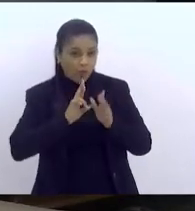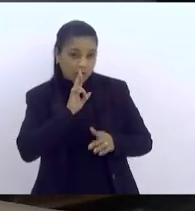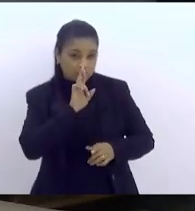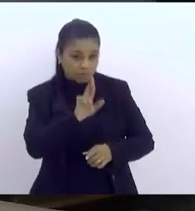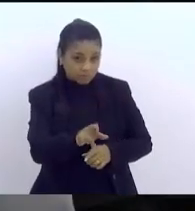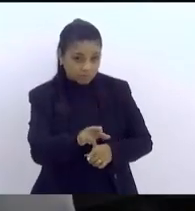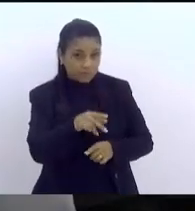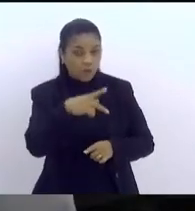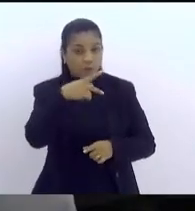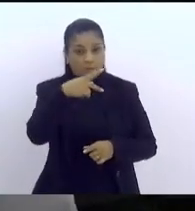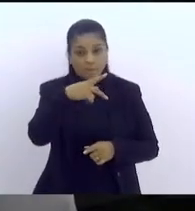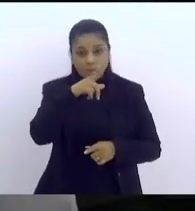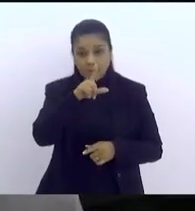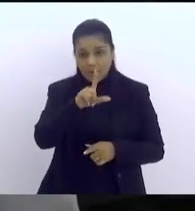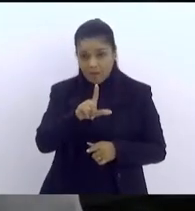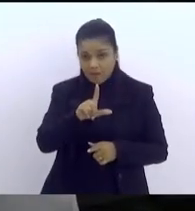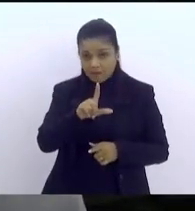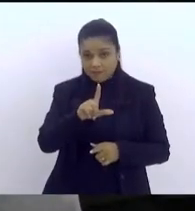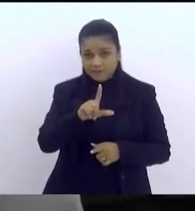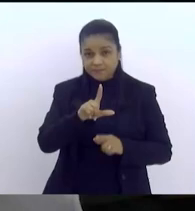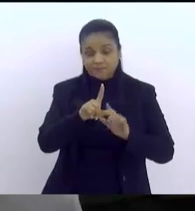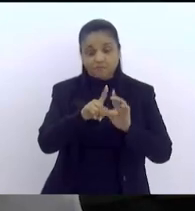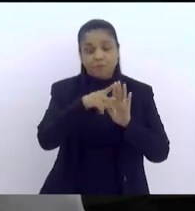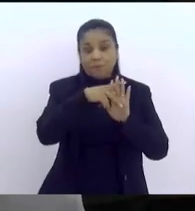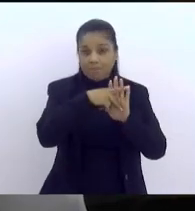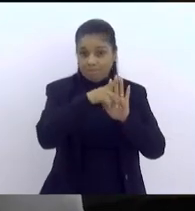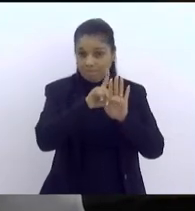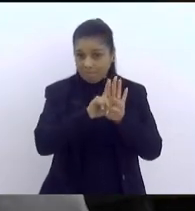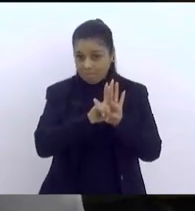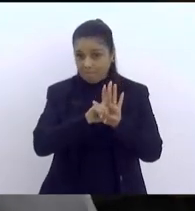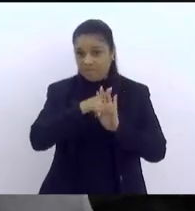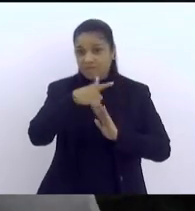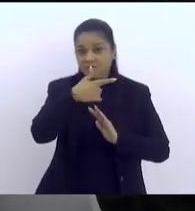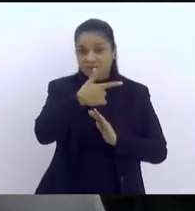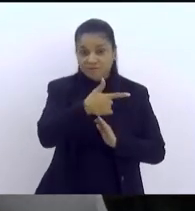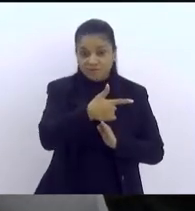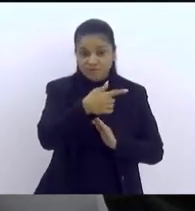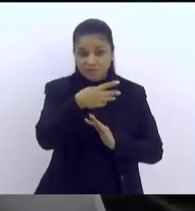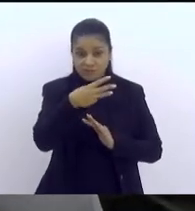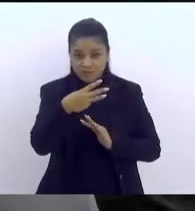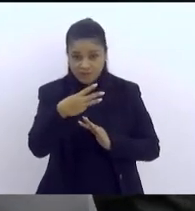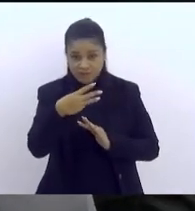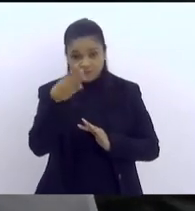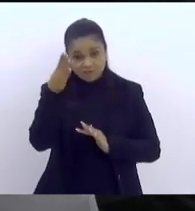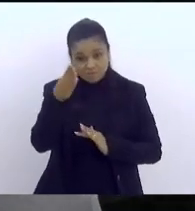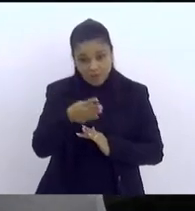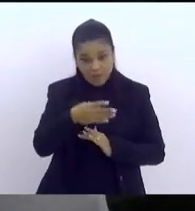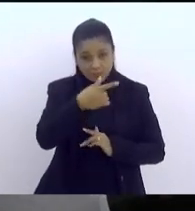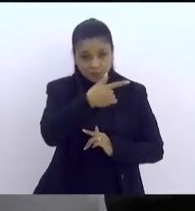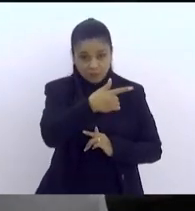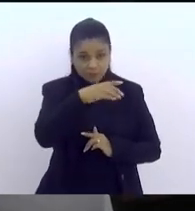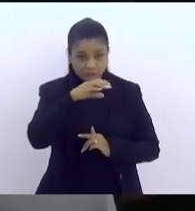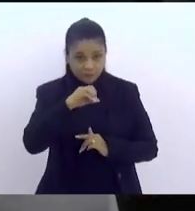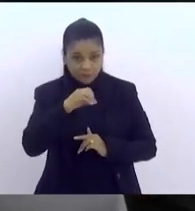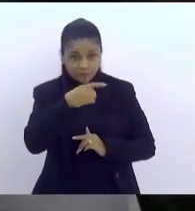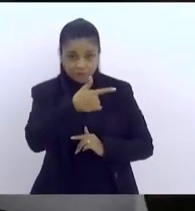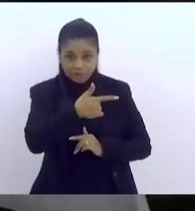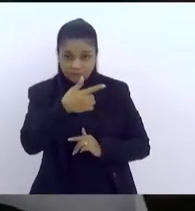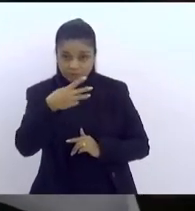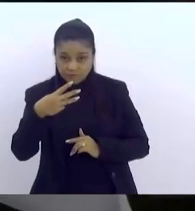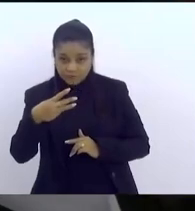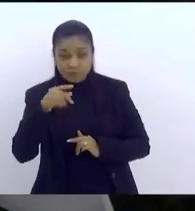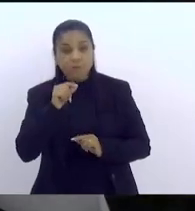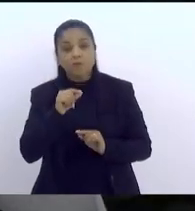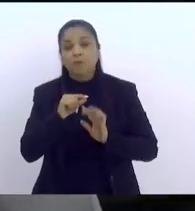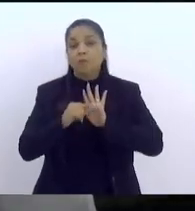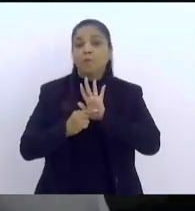PL número 23 de 2023, que trata exatamente que